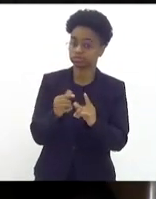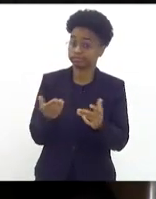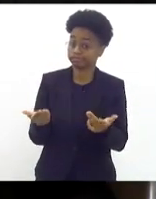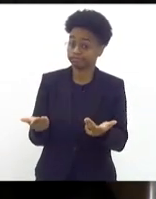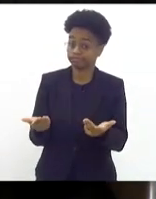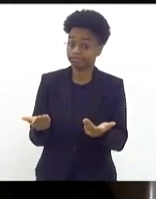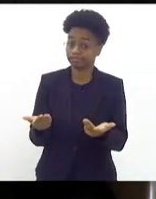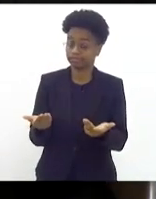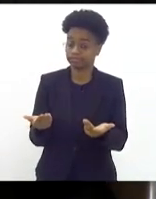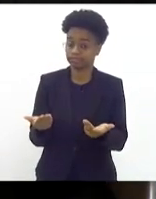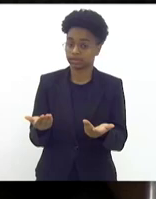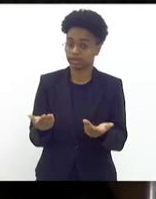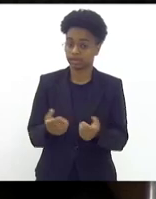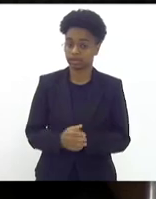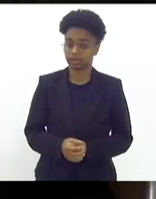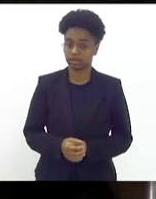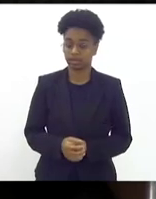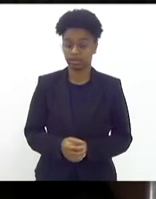Então,